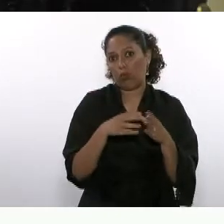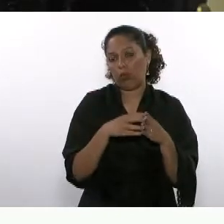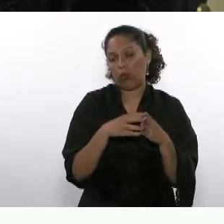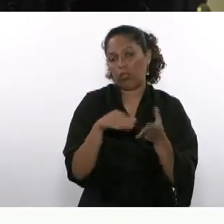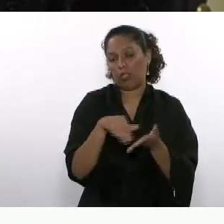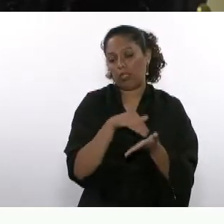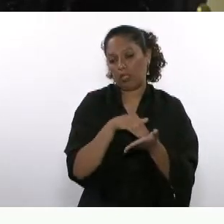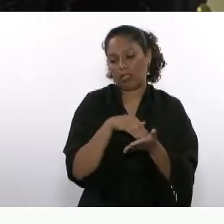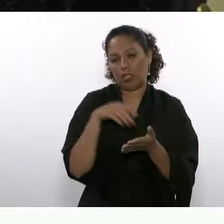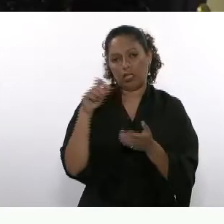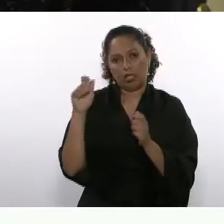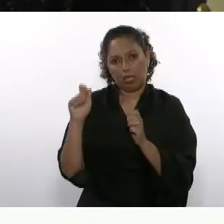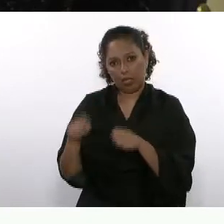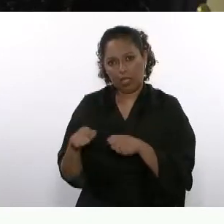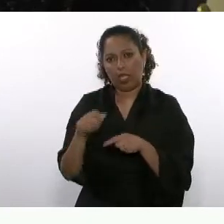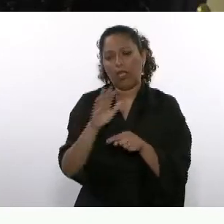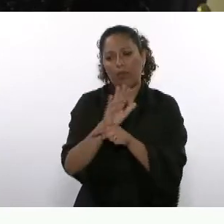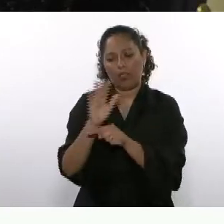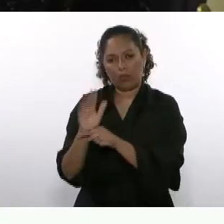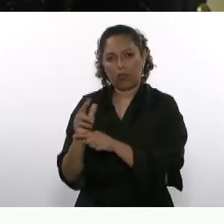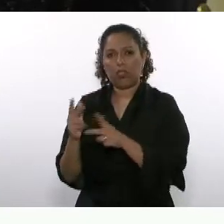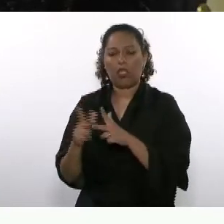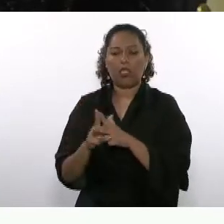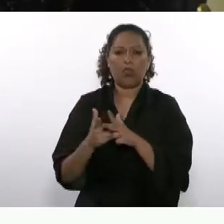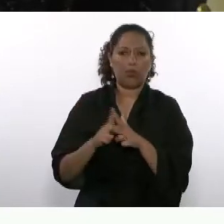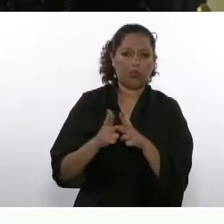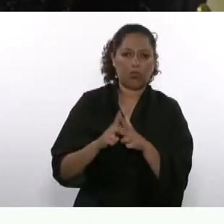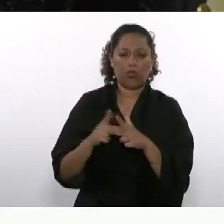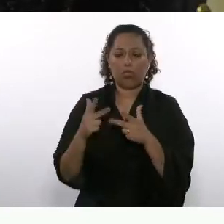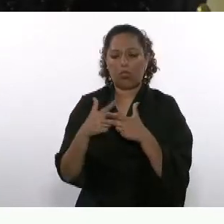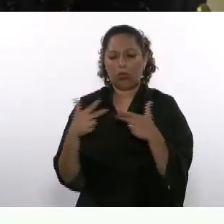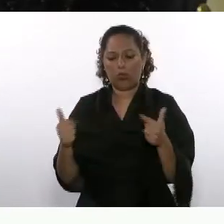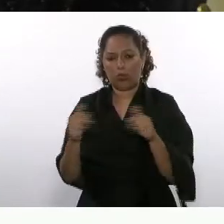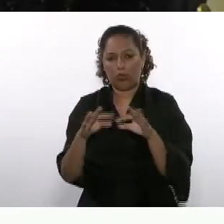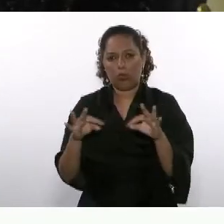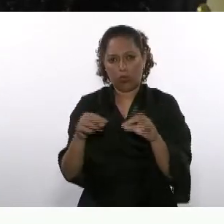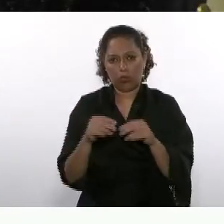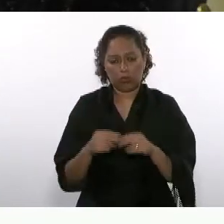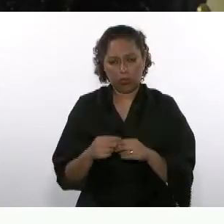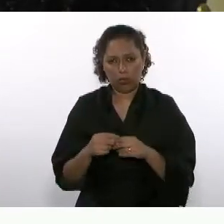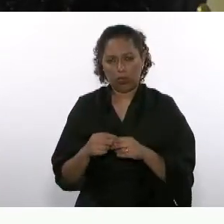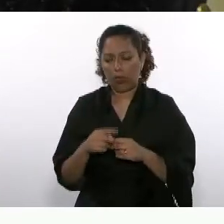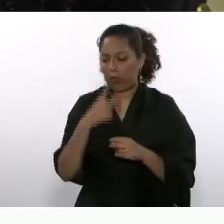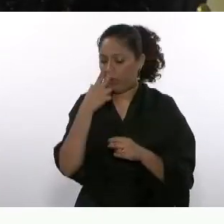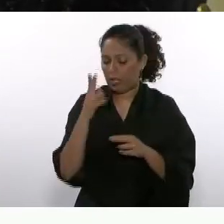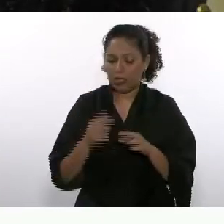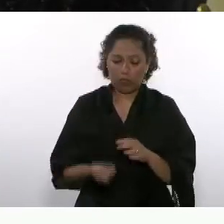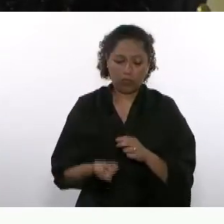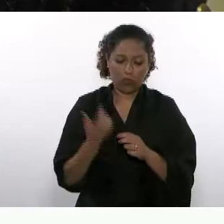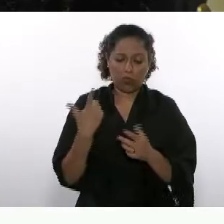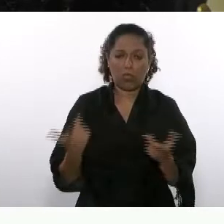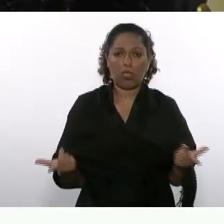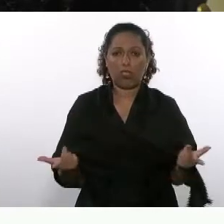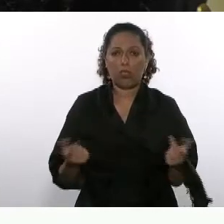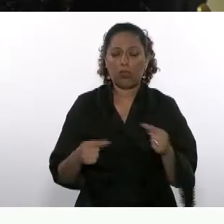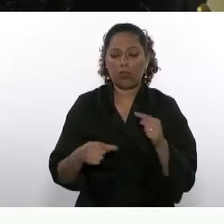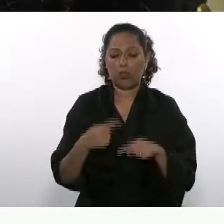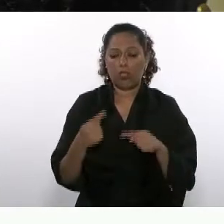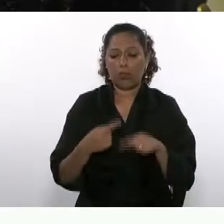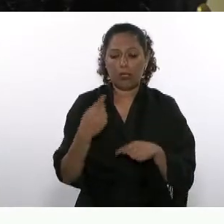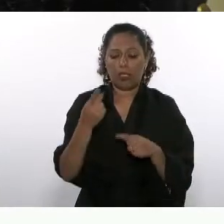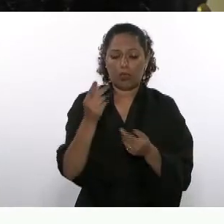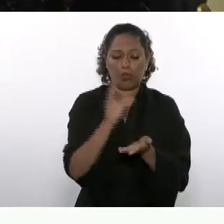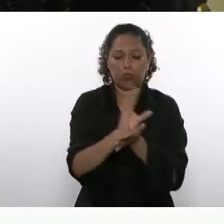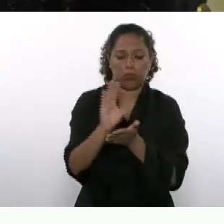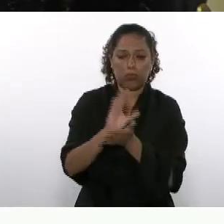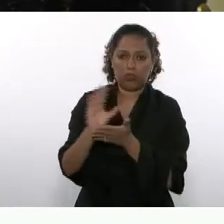seguinte, é o suficiente para a manutenção? Me parece, mais uma vez, uma discrepância das ações de turismo, essa quantidade enorme de recursos